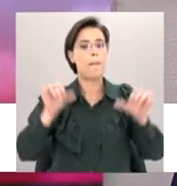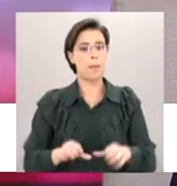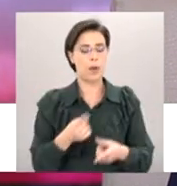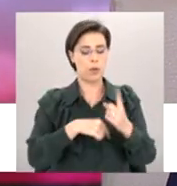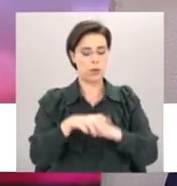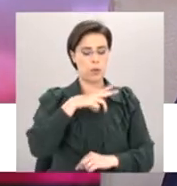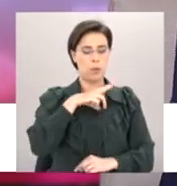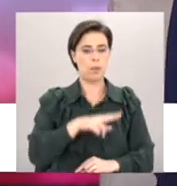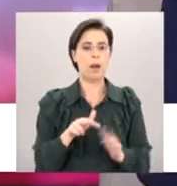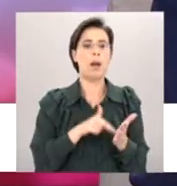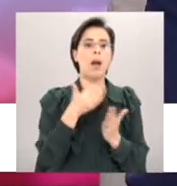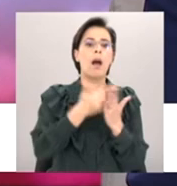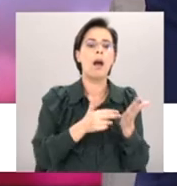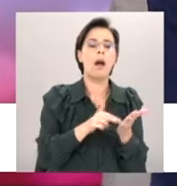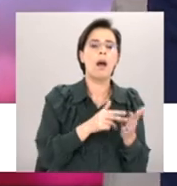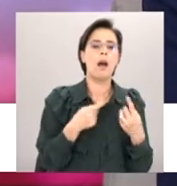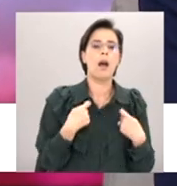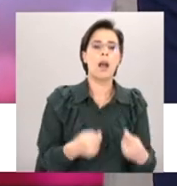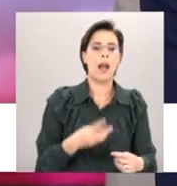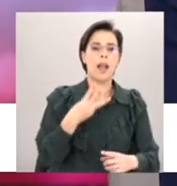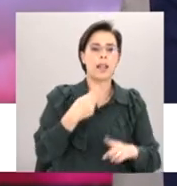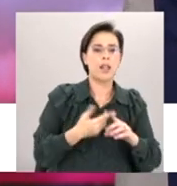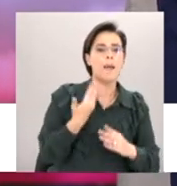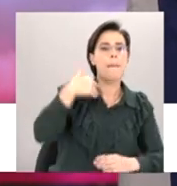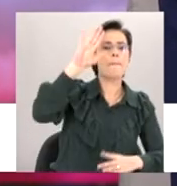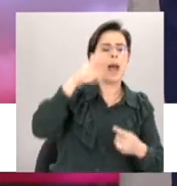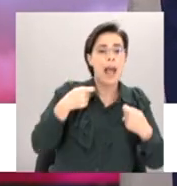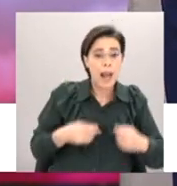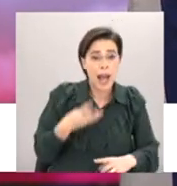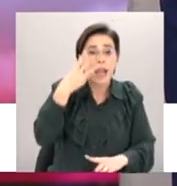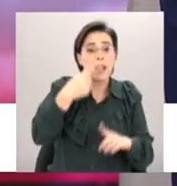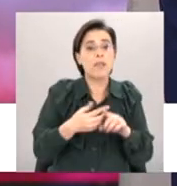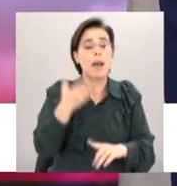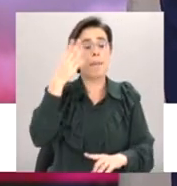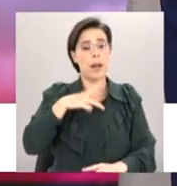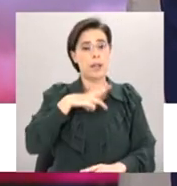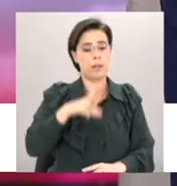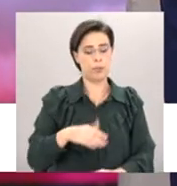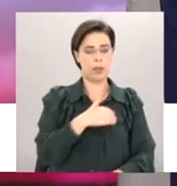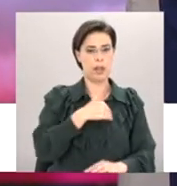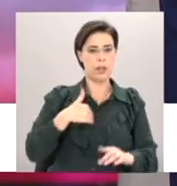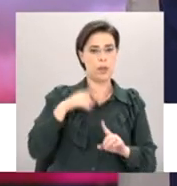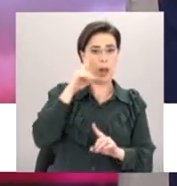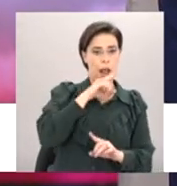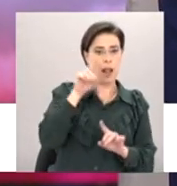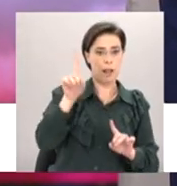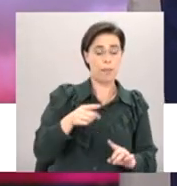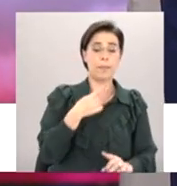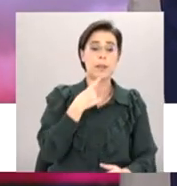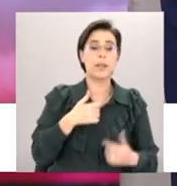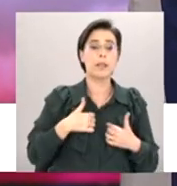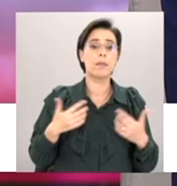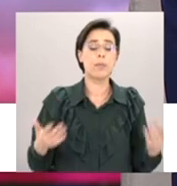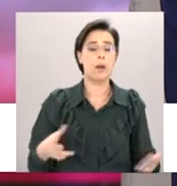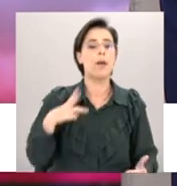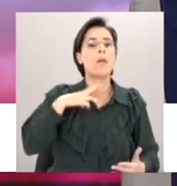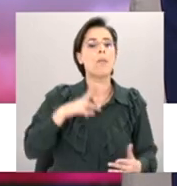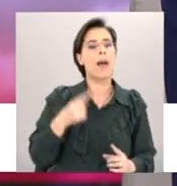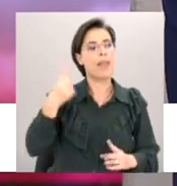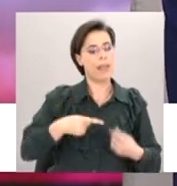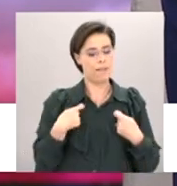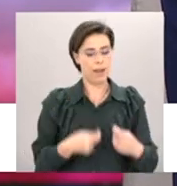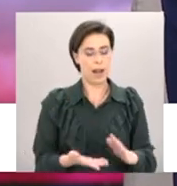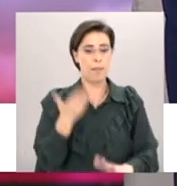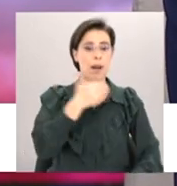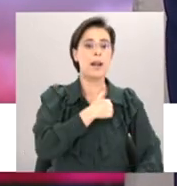pior do português lista de espera como é a pasta o triplo gasta o triplo de Portugal à saúde importante se me pergunta se Portugal deve